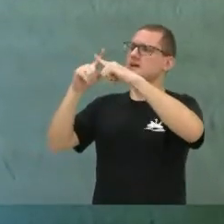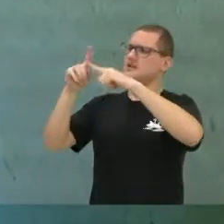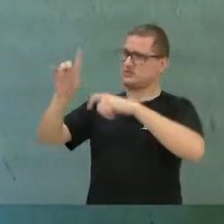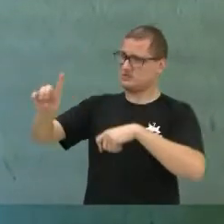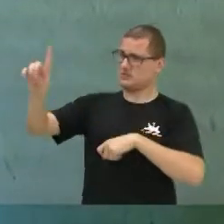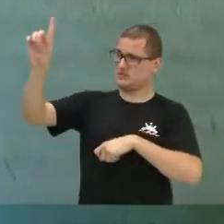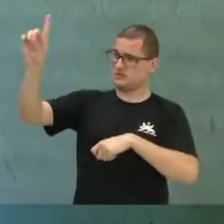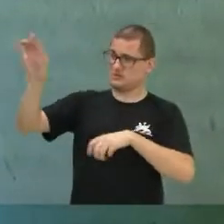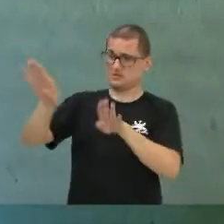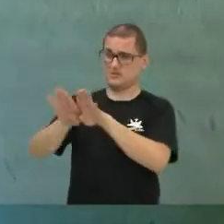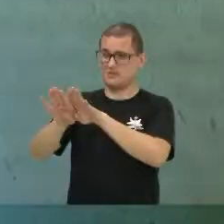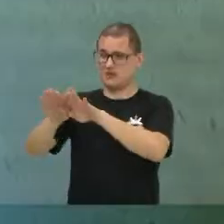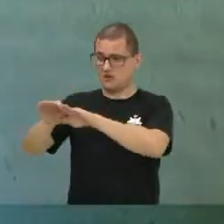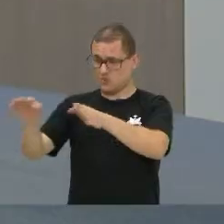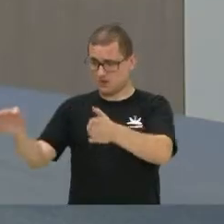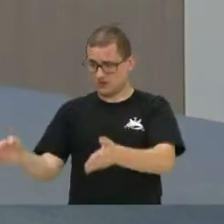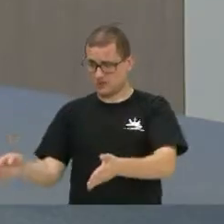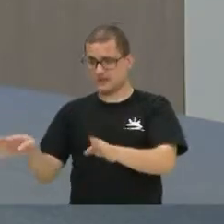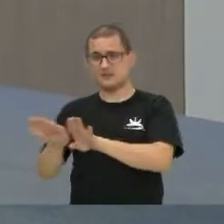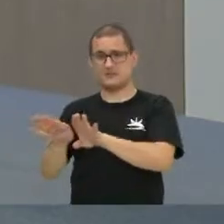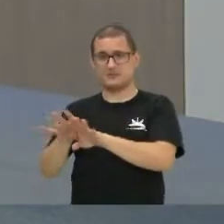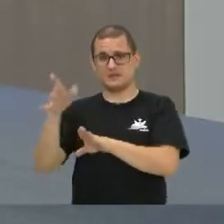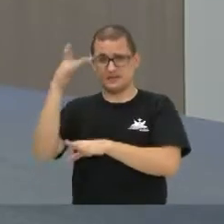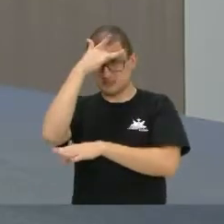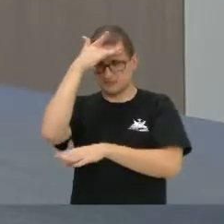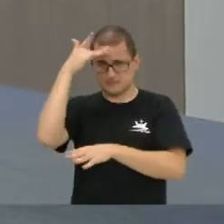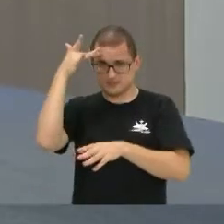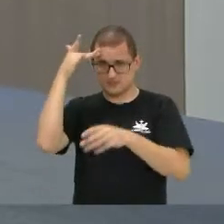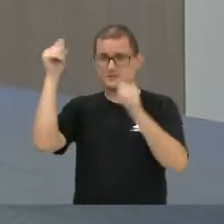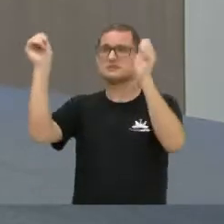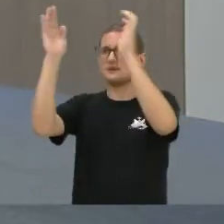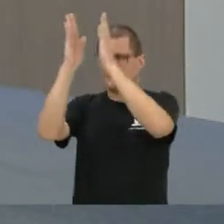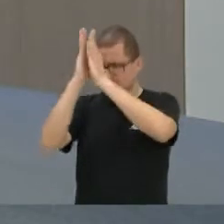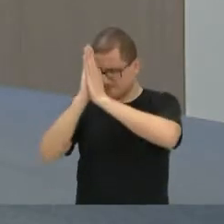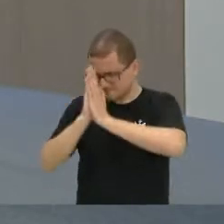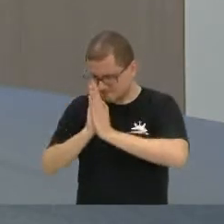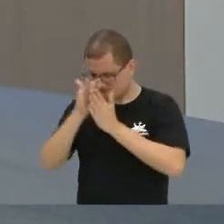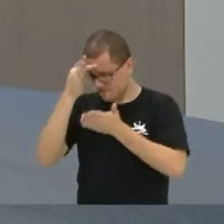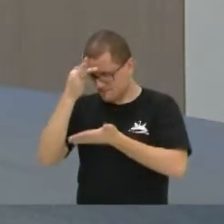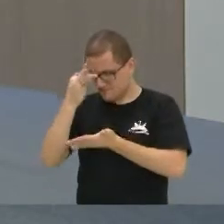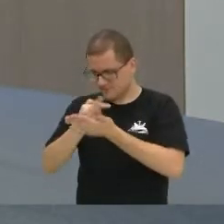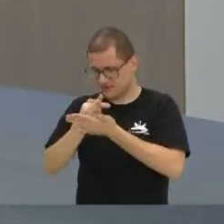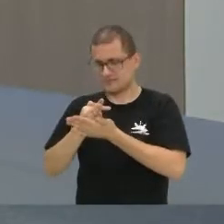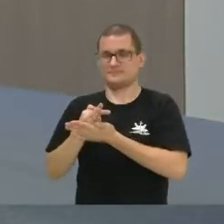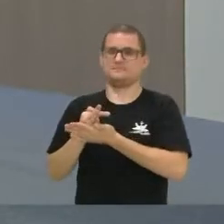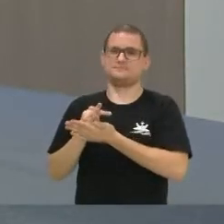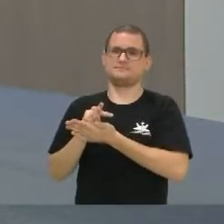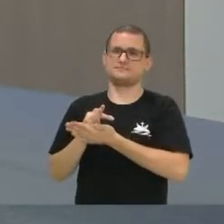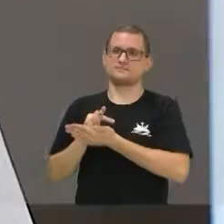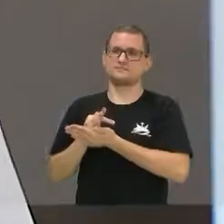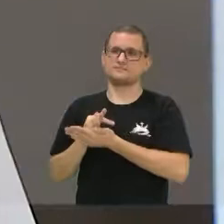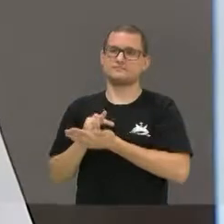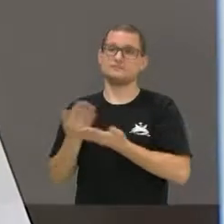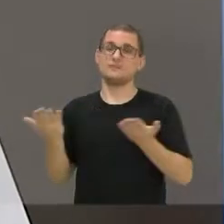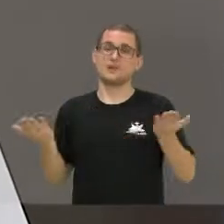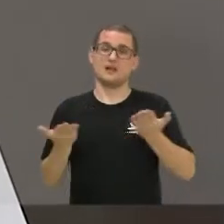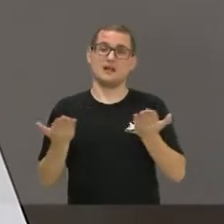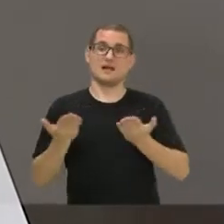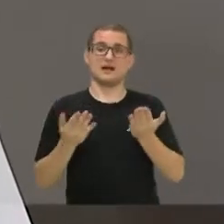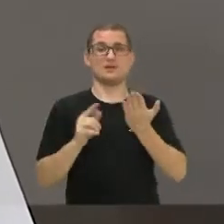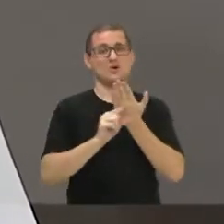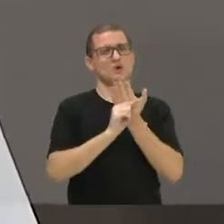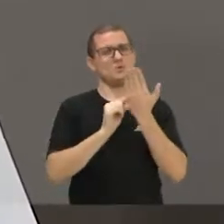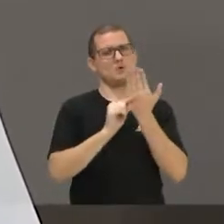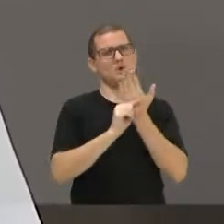nele adoram aqui o profeta ou autor agora não é um anjo que